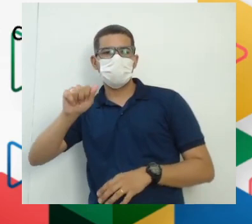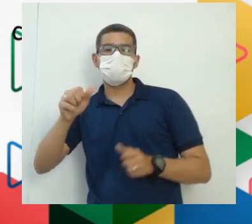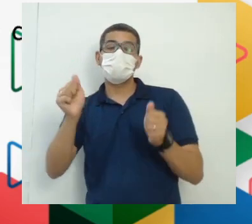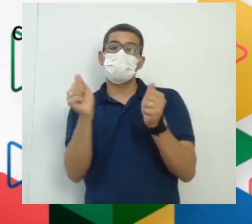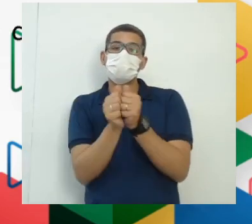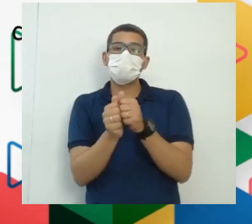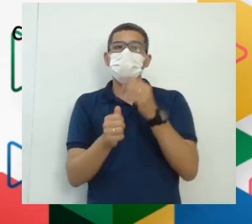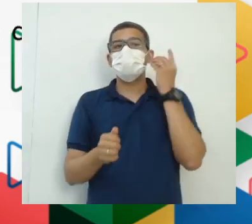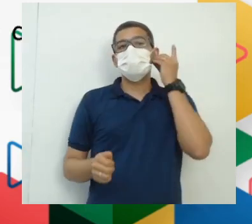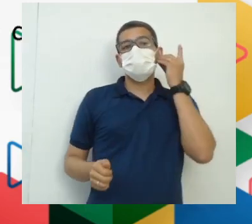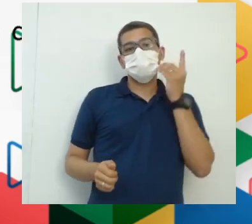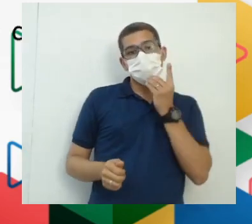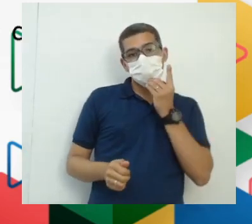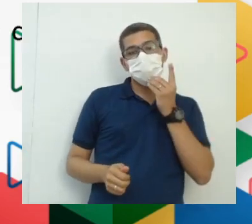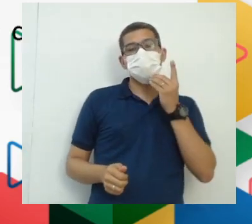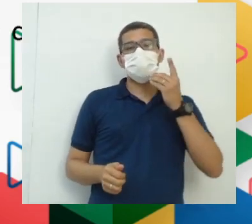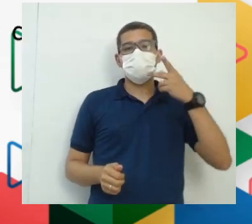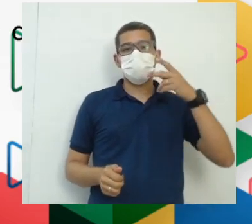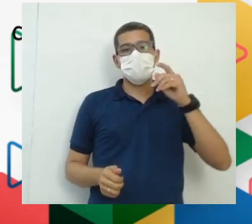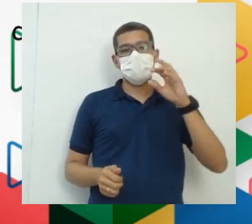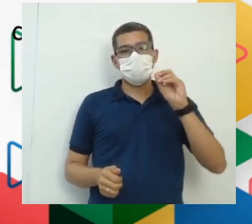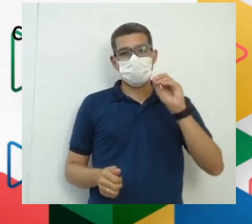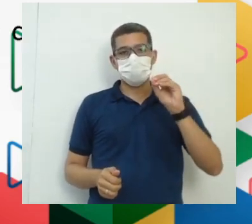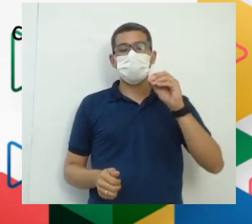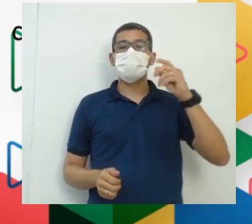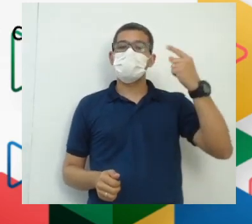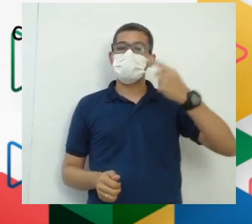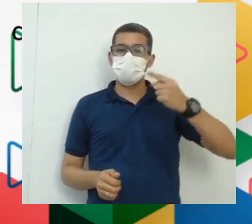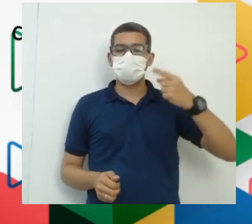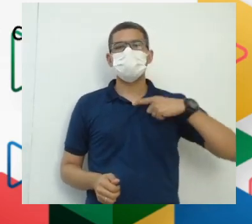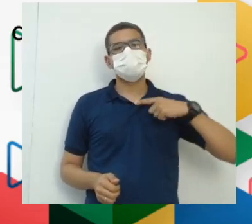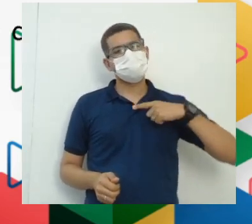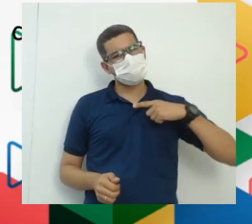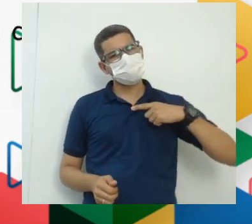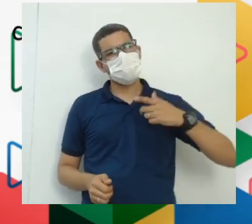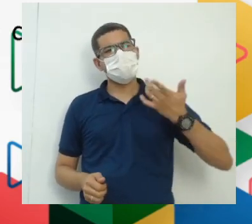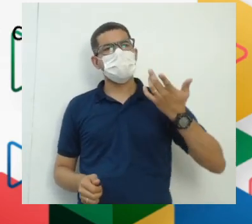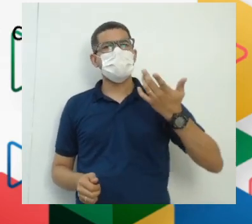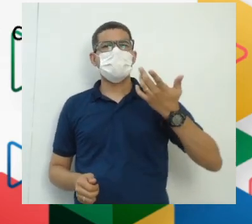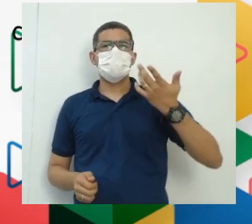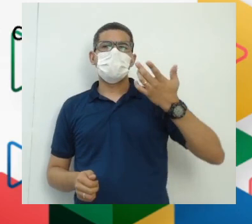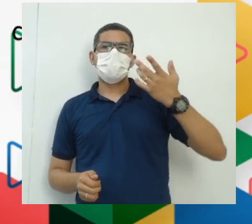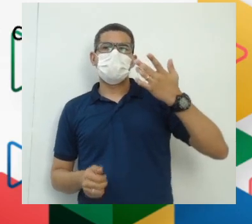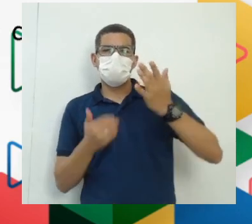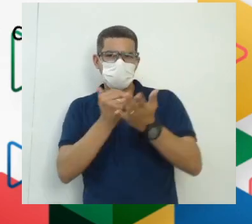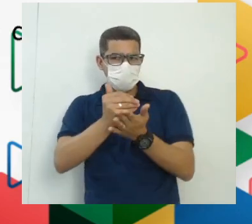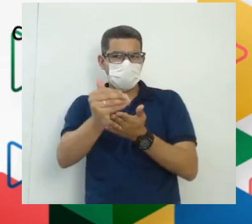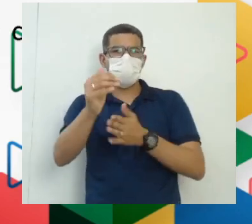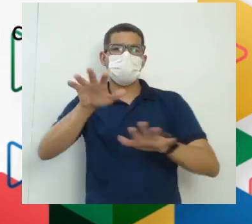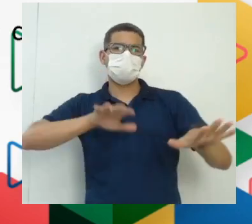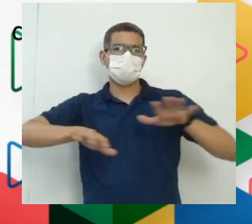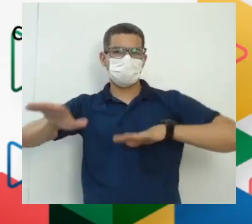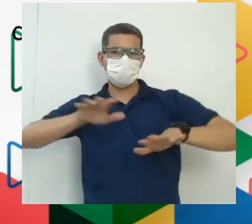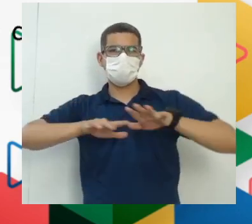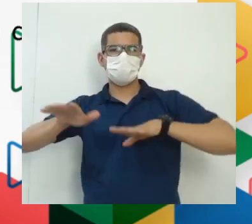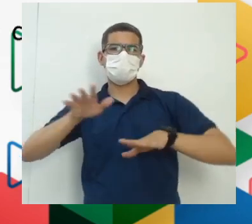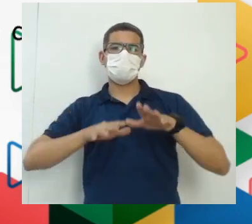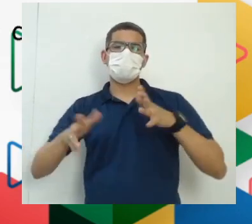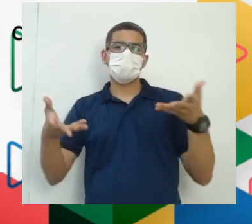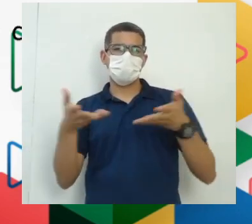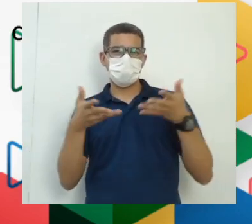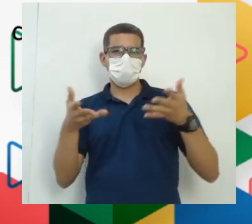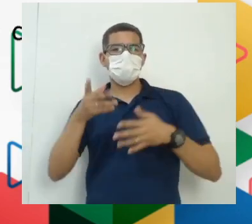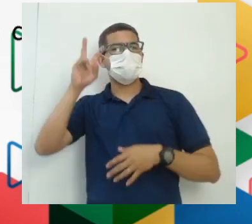que fazia parte, tentar criar a independência do Brasil. E começou nesse movimento aí que a gente